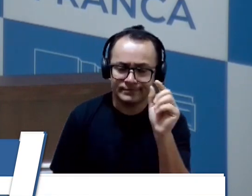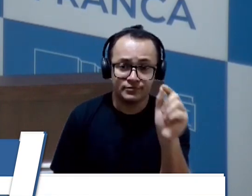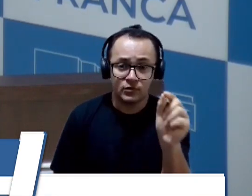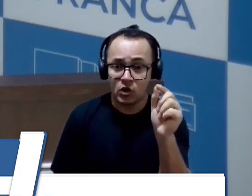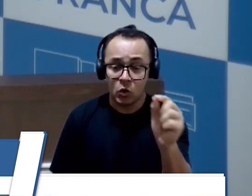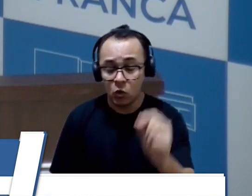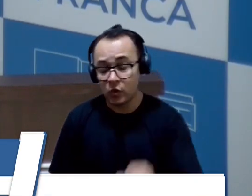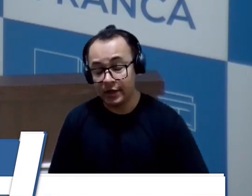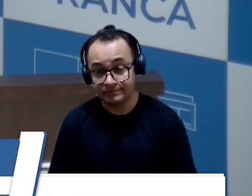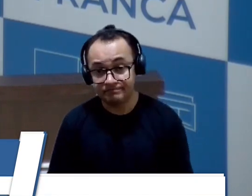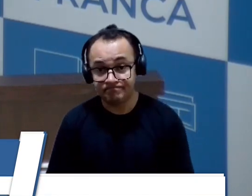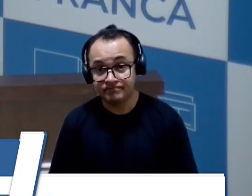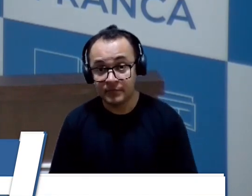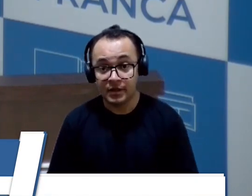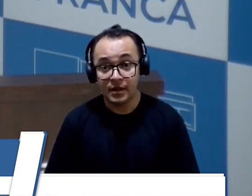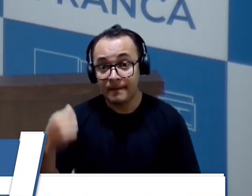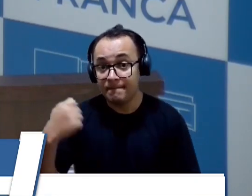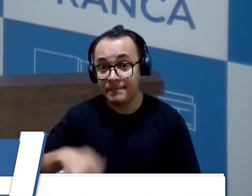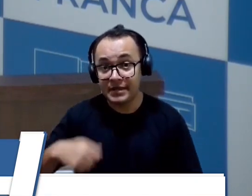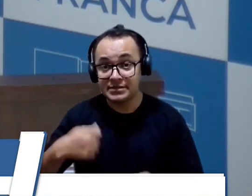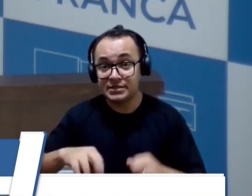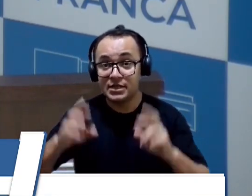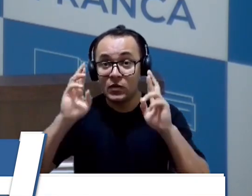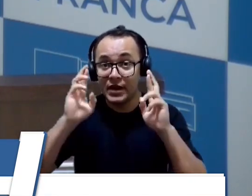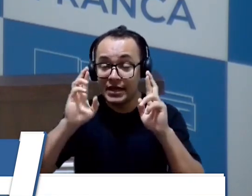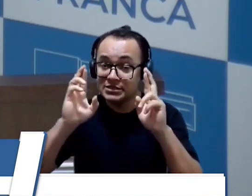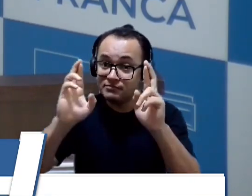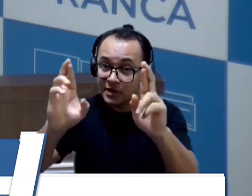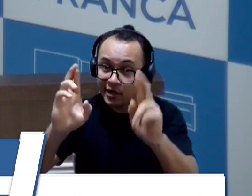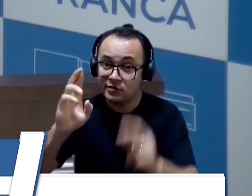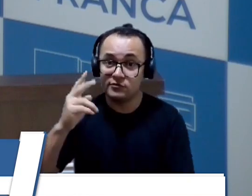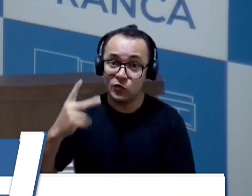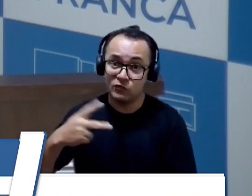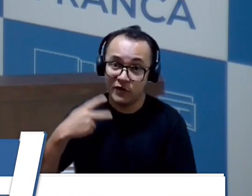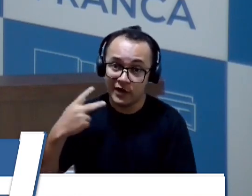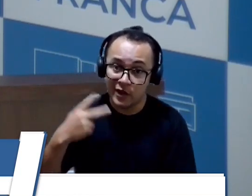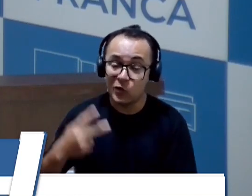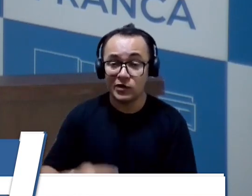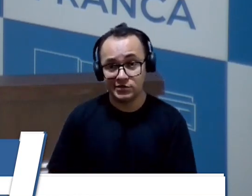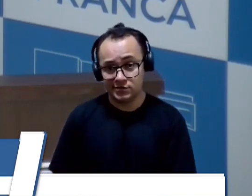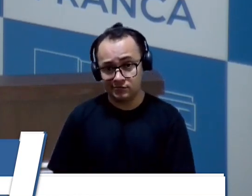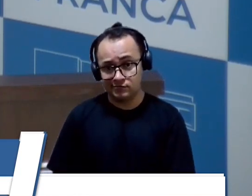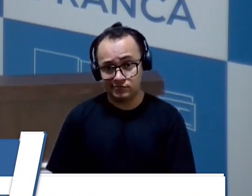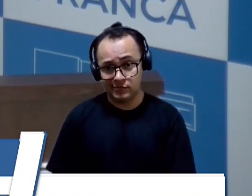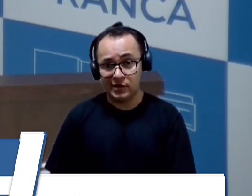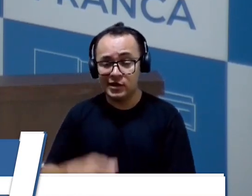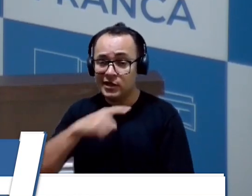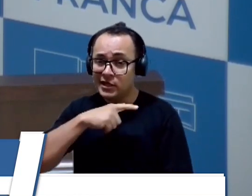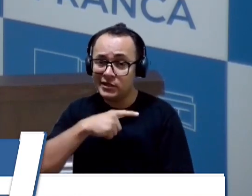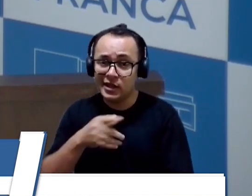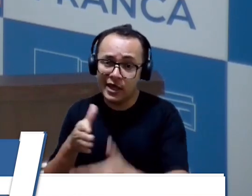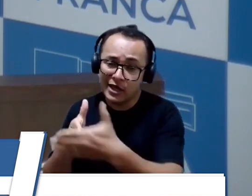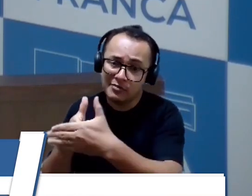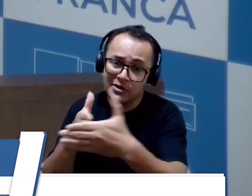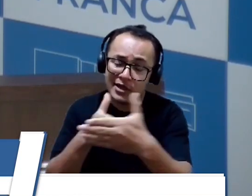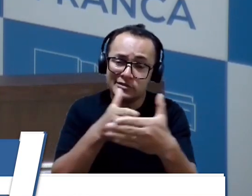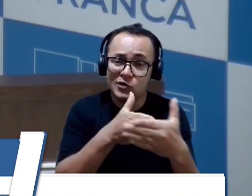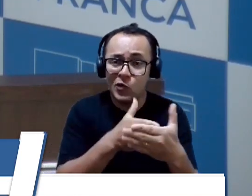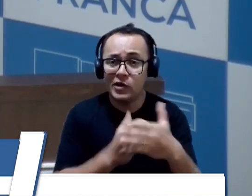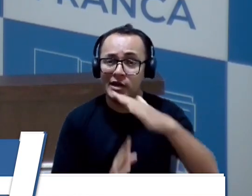é haver o respeito para com os vereadores e saber que há limitações. Não